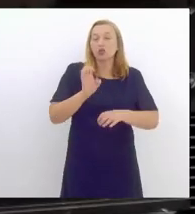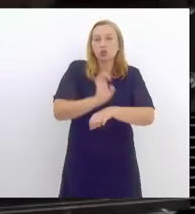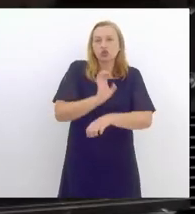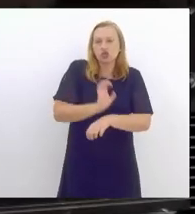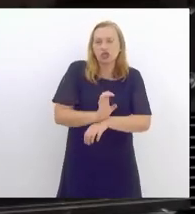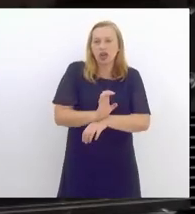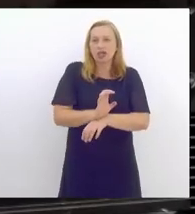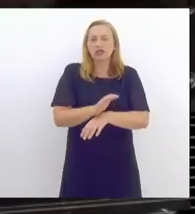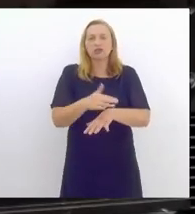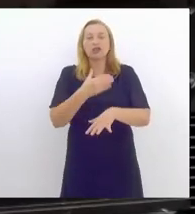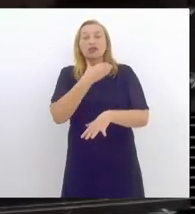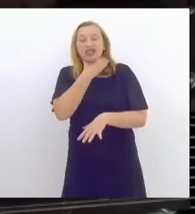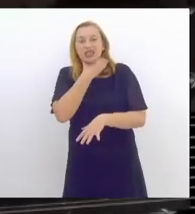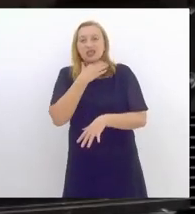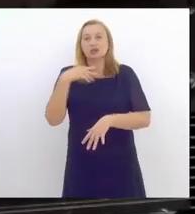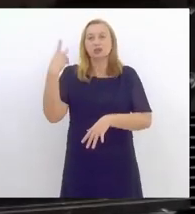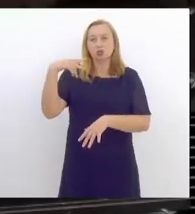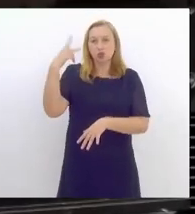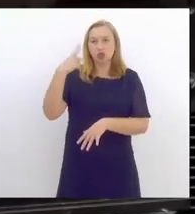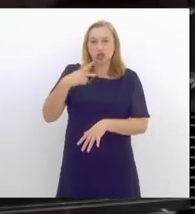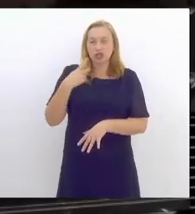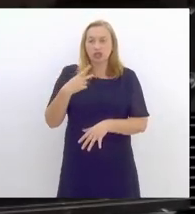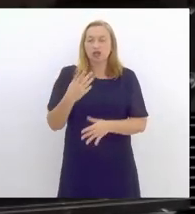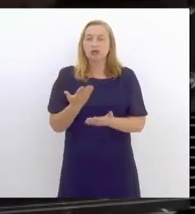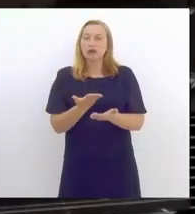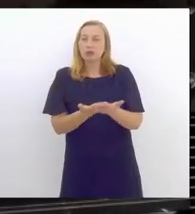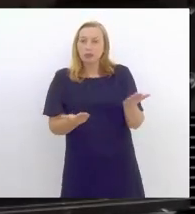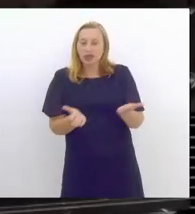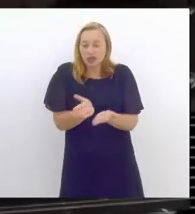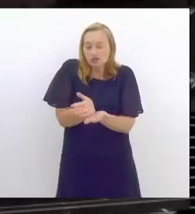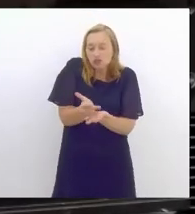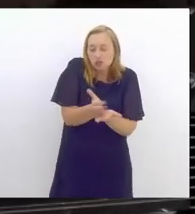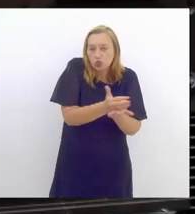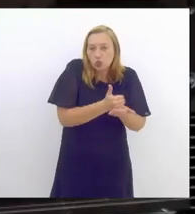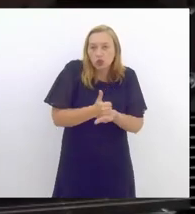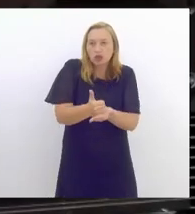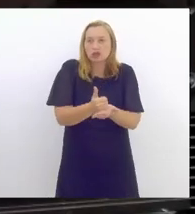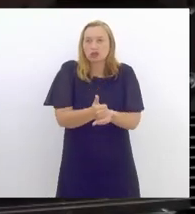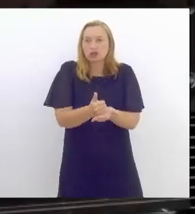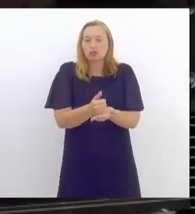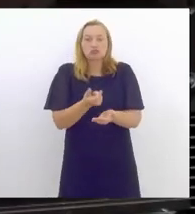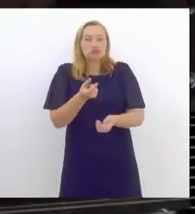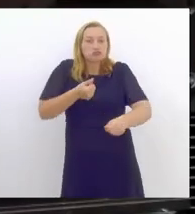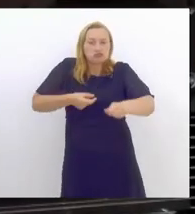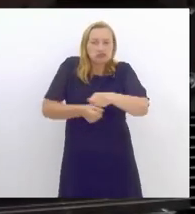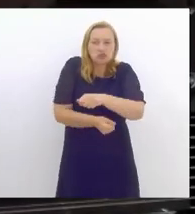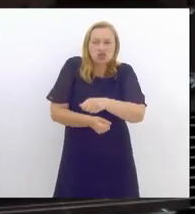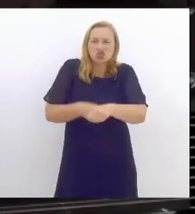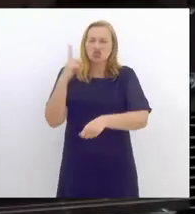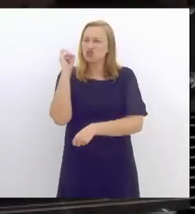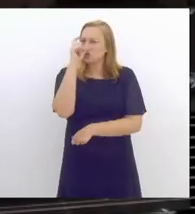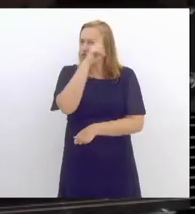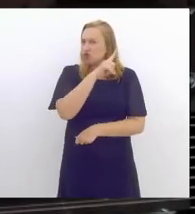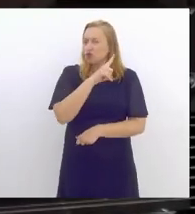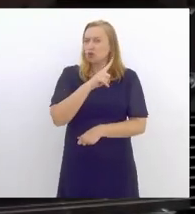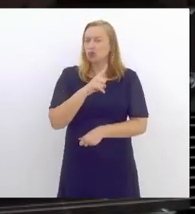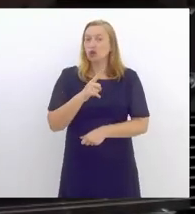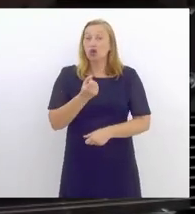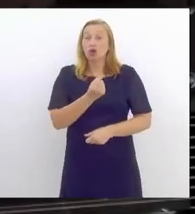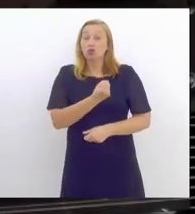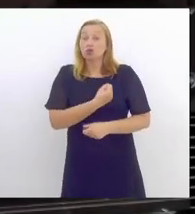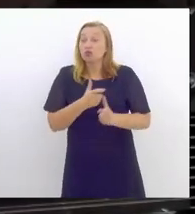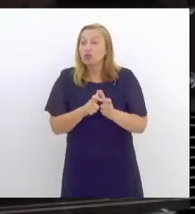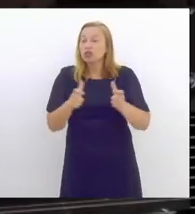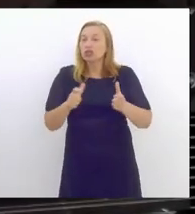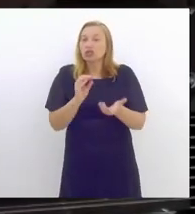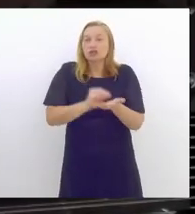crise política, pela queda na arrecadação, pela incapacidade de investimento, pelo aumento no desemprego e ainda